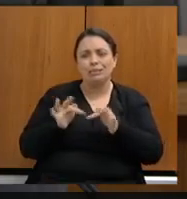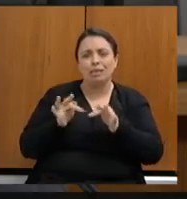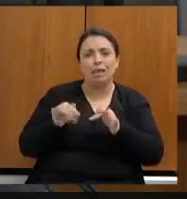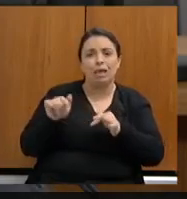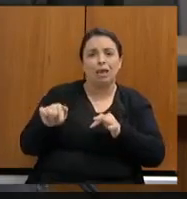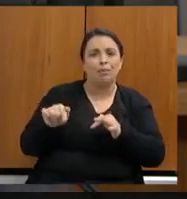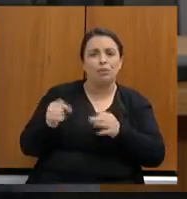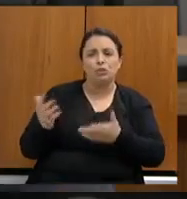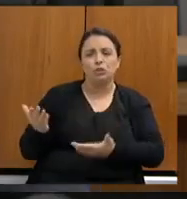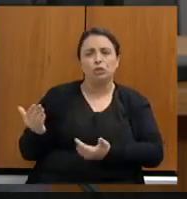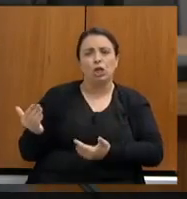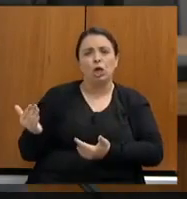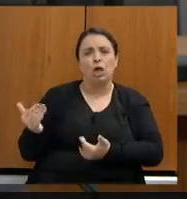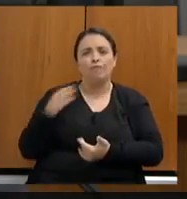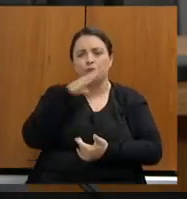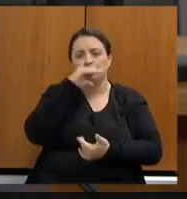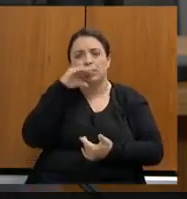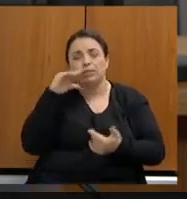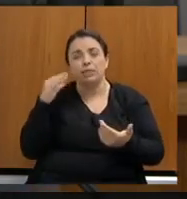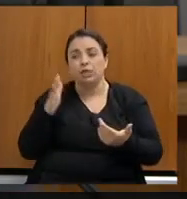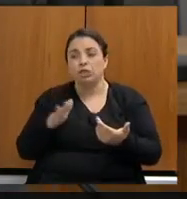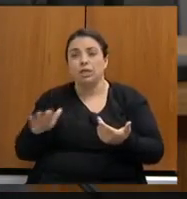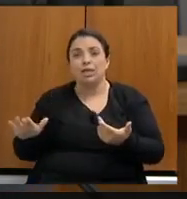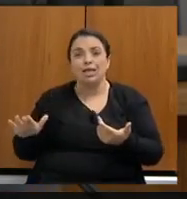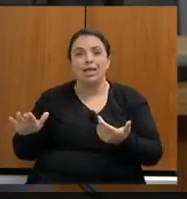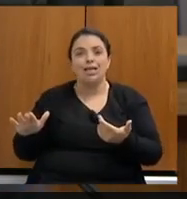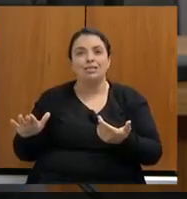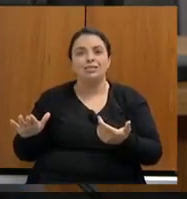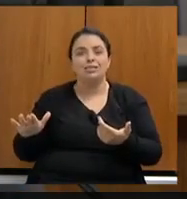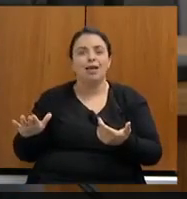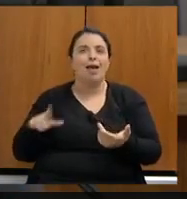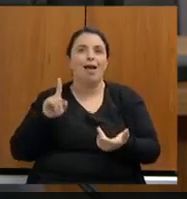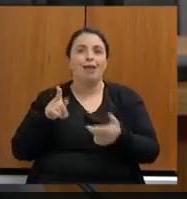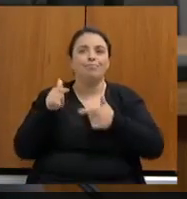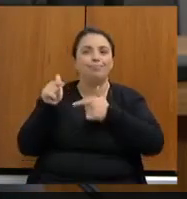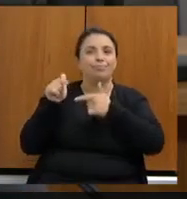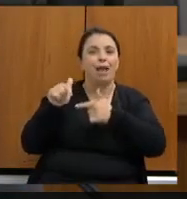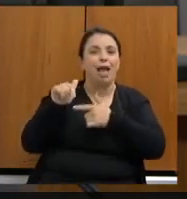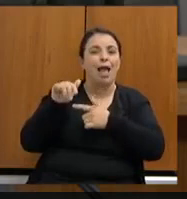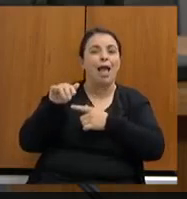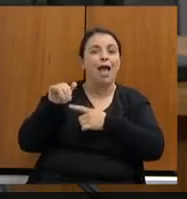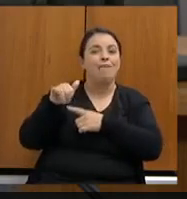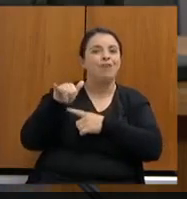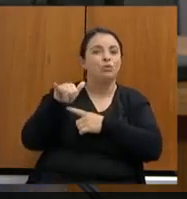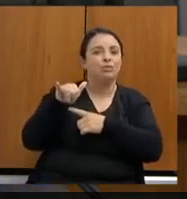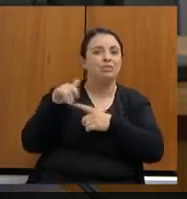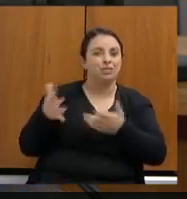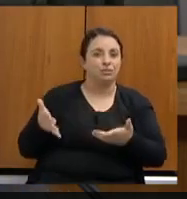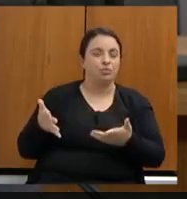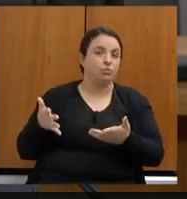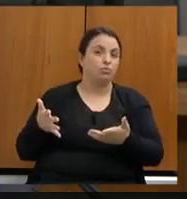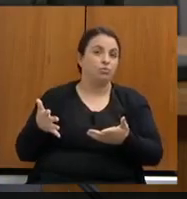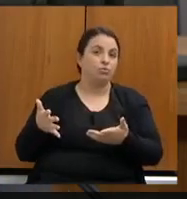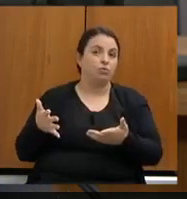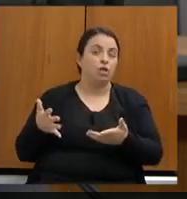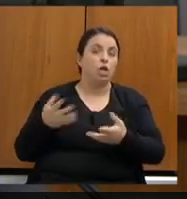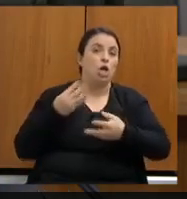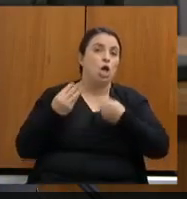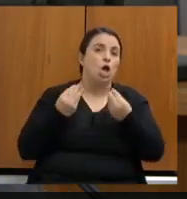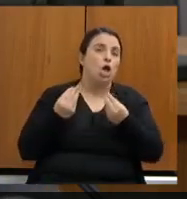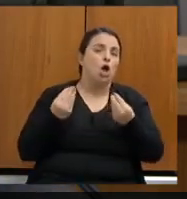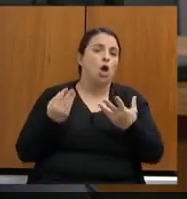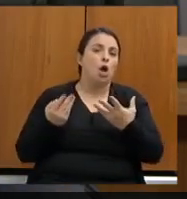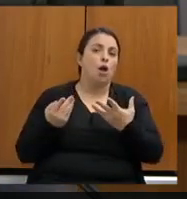e que preciso de algo som domina só conhece bem né que são as entidades que